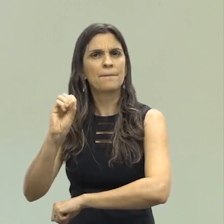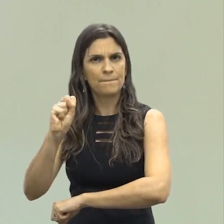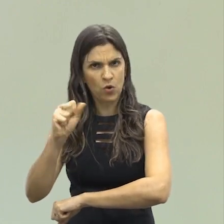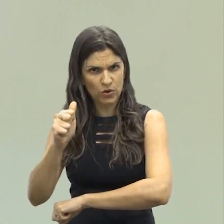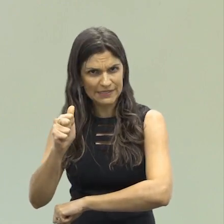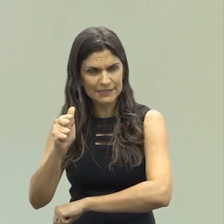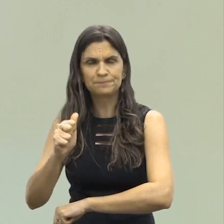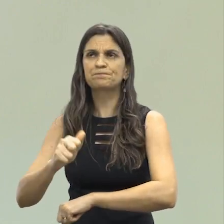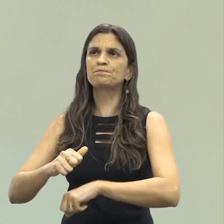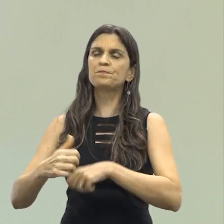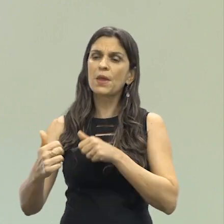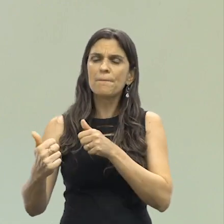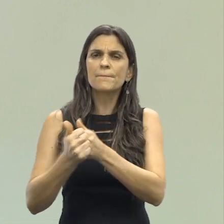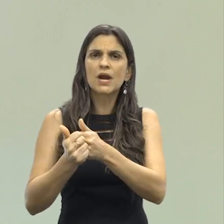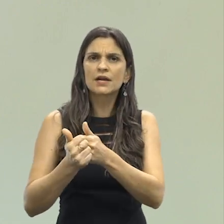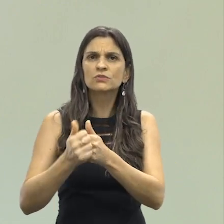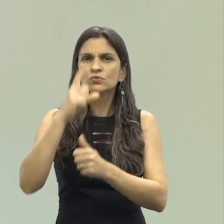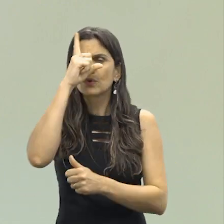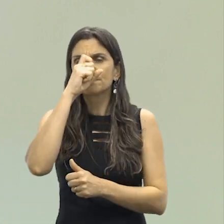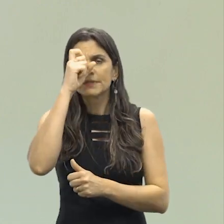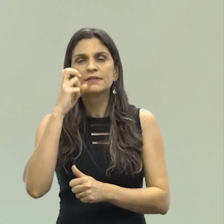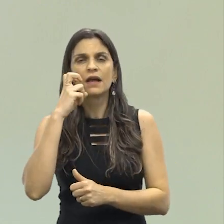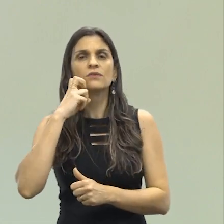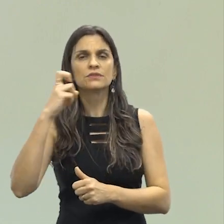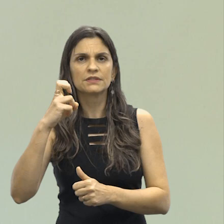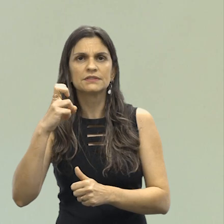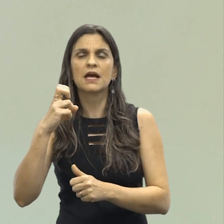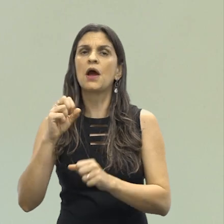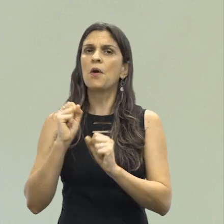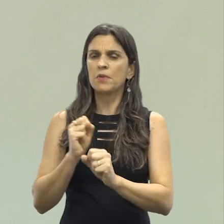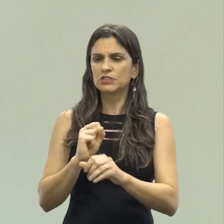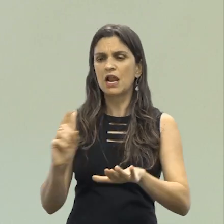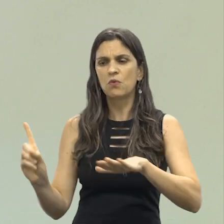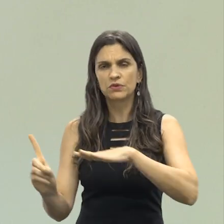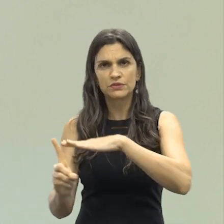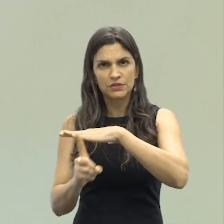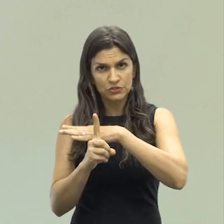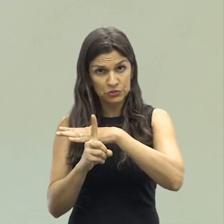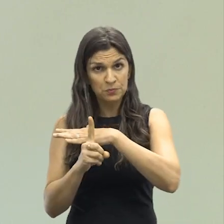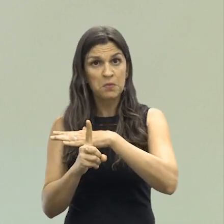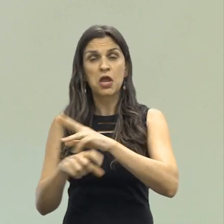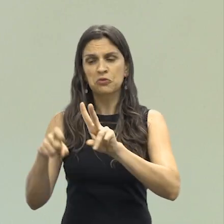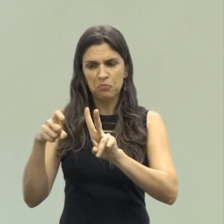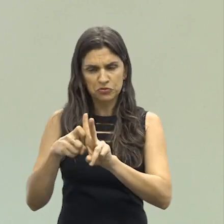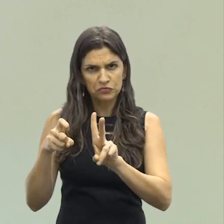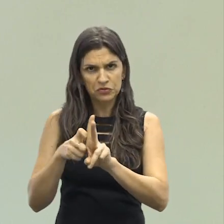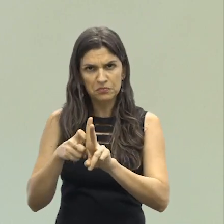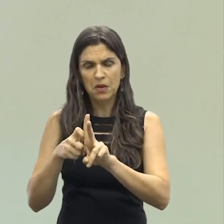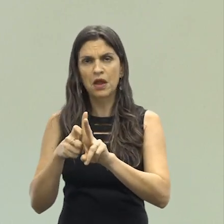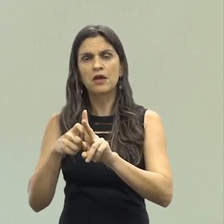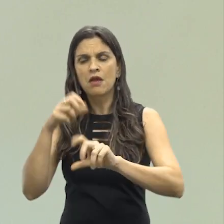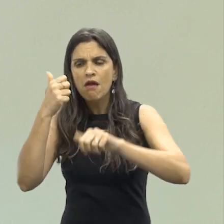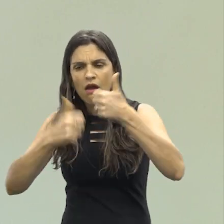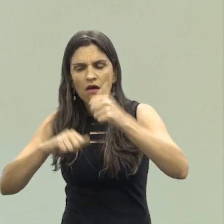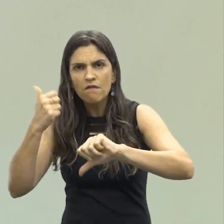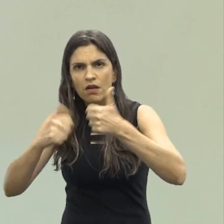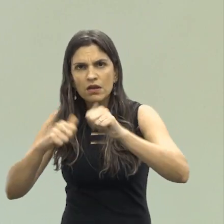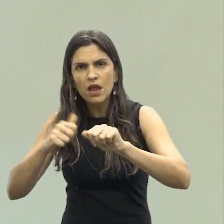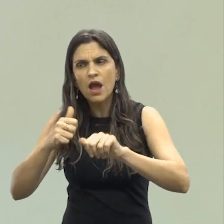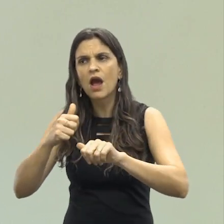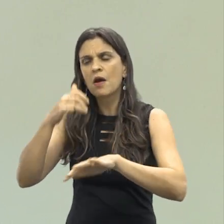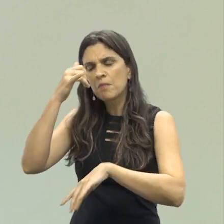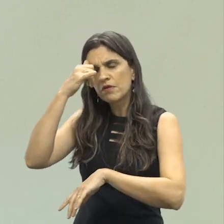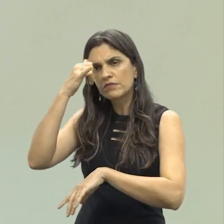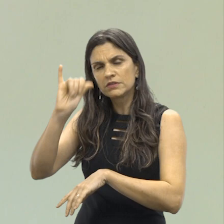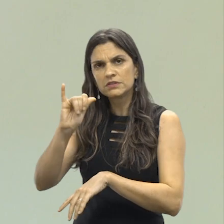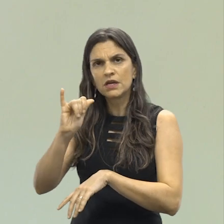pode levar o seu animalzinho para passar por uma consulta, por um exame, por um procedimento de alta complexidade ou a parte preventiva mesmo, né? E caso